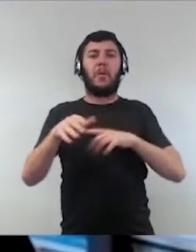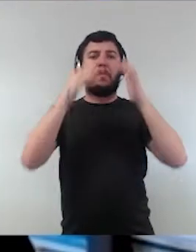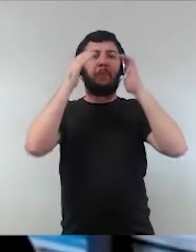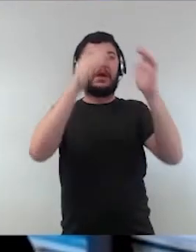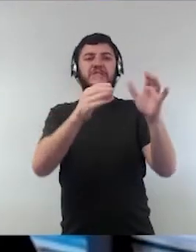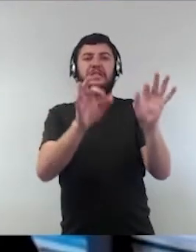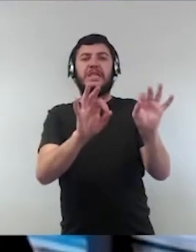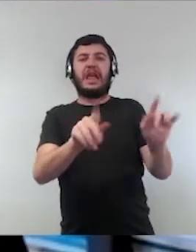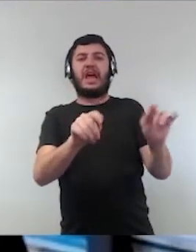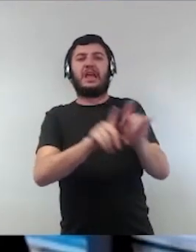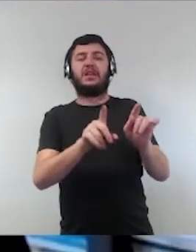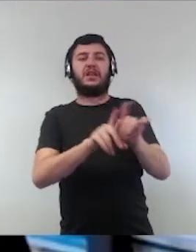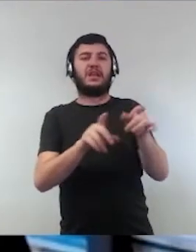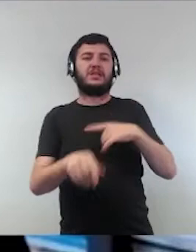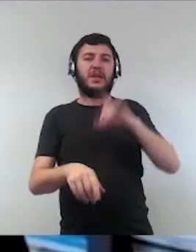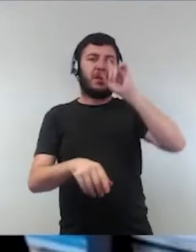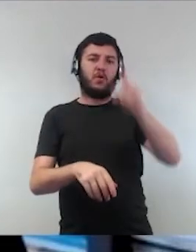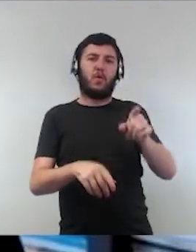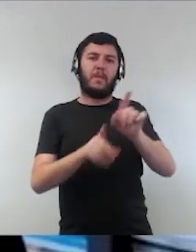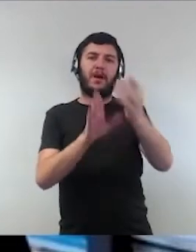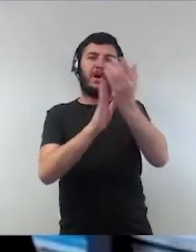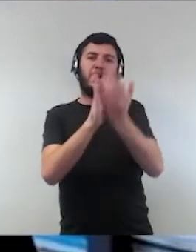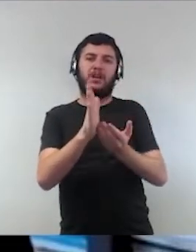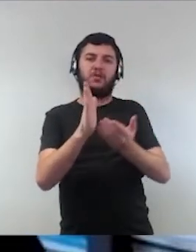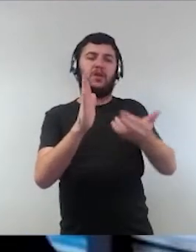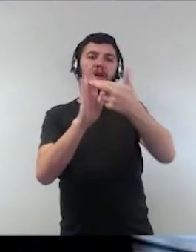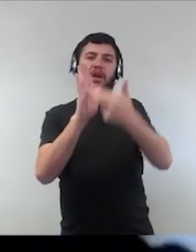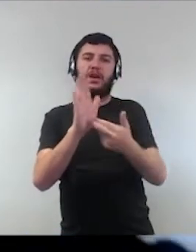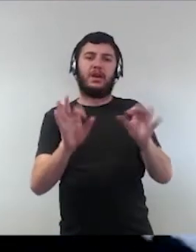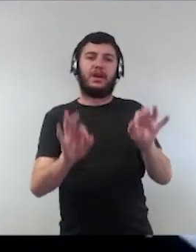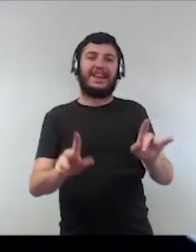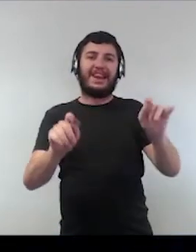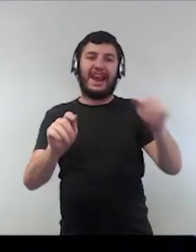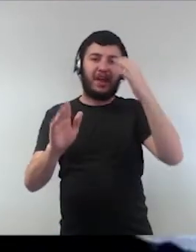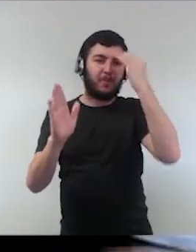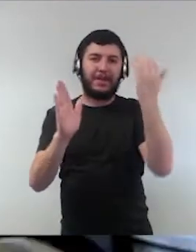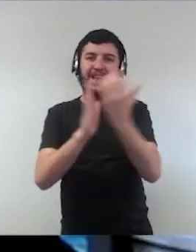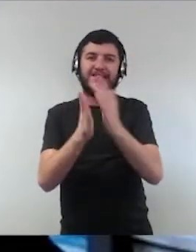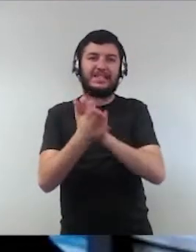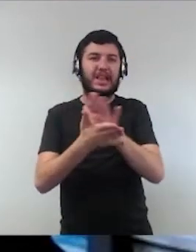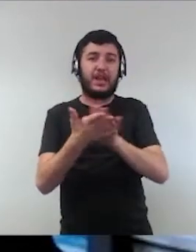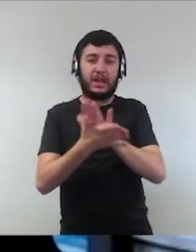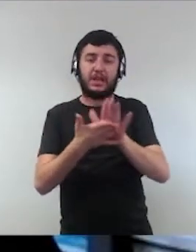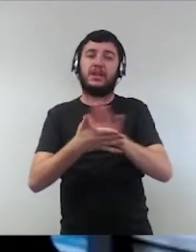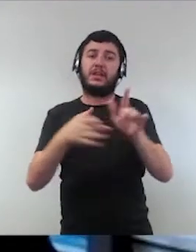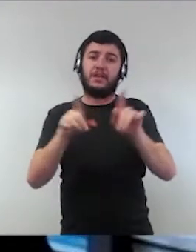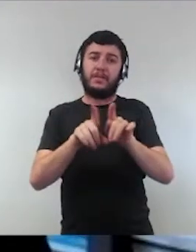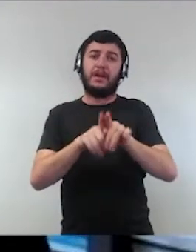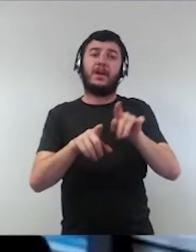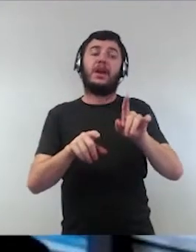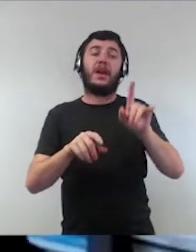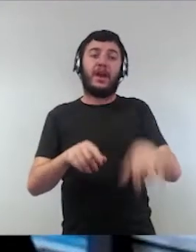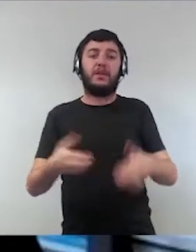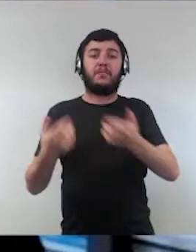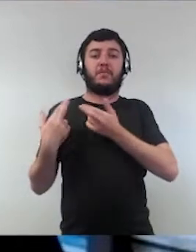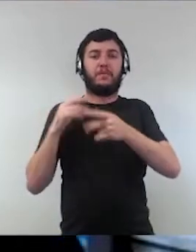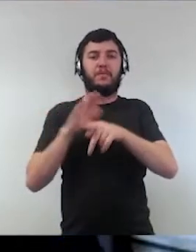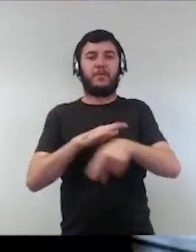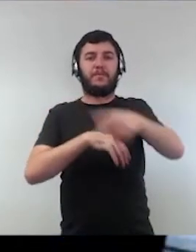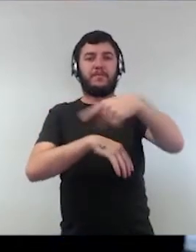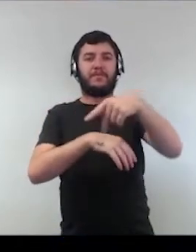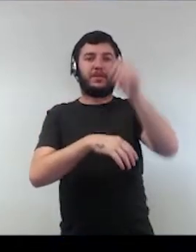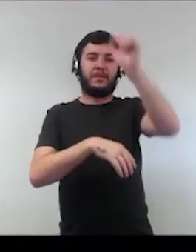e legais tem, né? Por exemplo, a criação da Autoridade Nacional de Proteção de Dados é um dever do Estado e